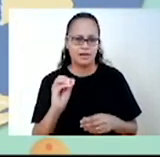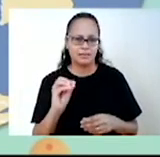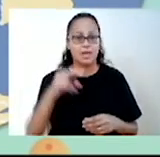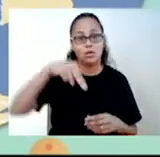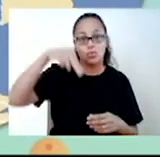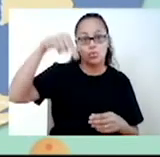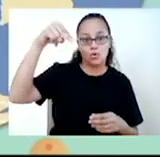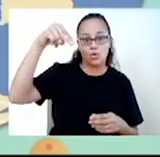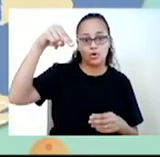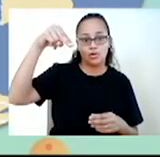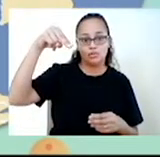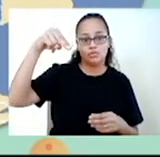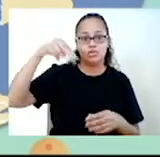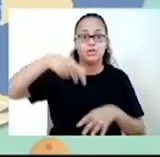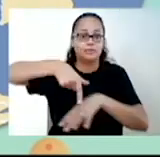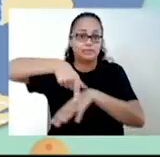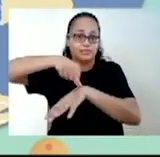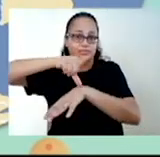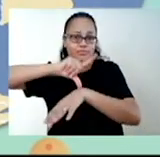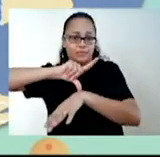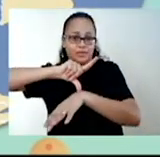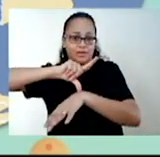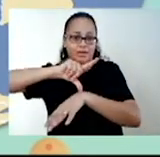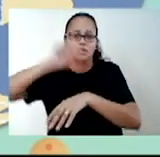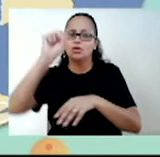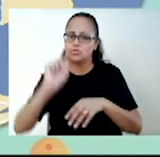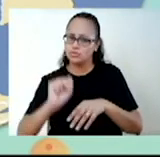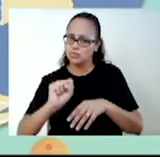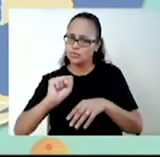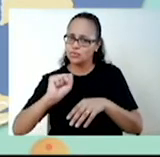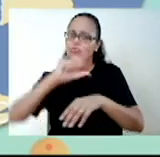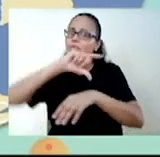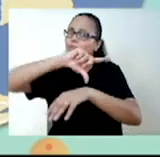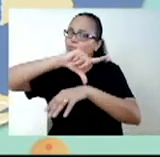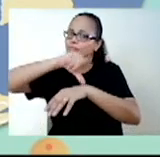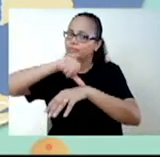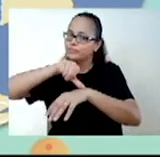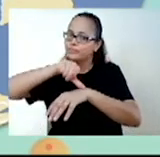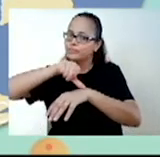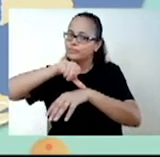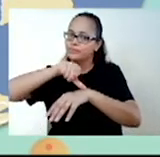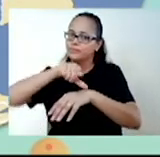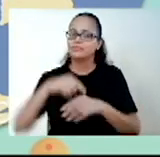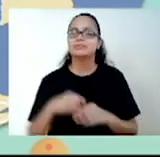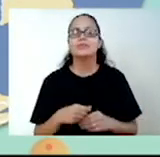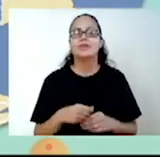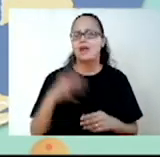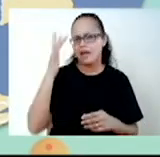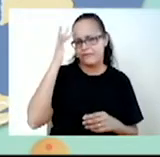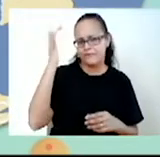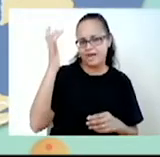norte, os sistemas giram no sentido anti-horário. E no hemisfério sul, eles giram no sentido horário. Então olha como é